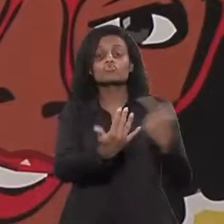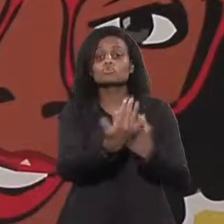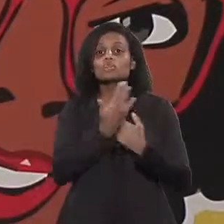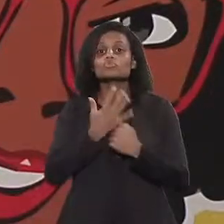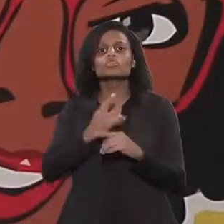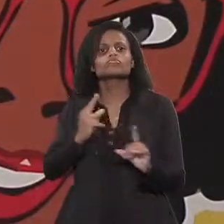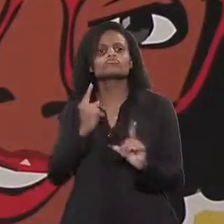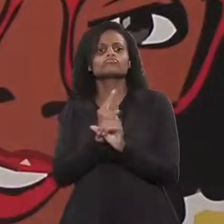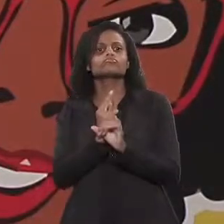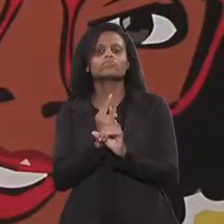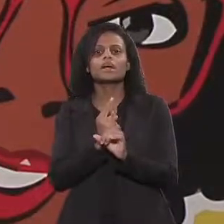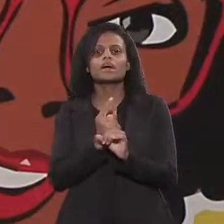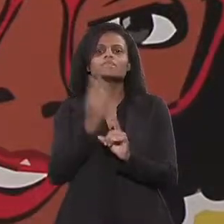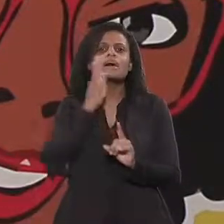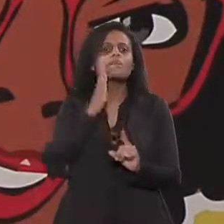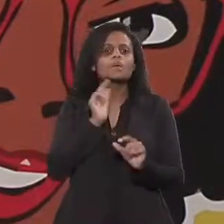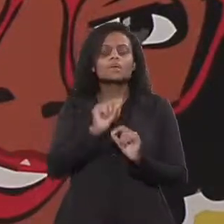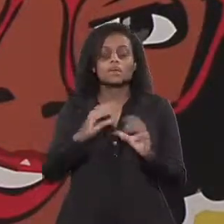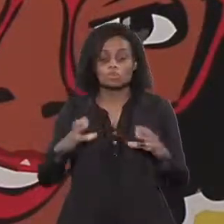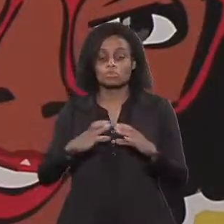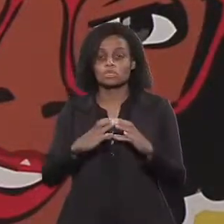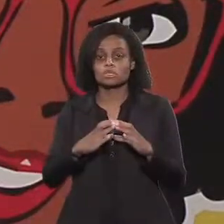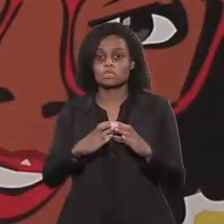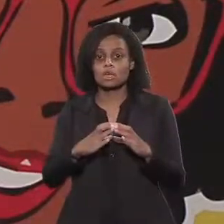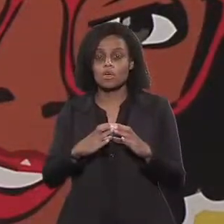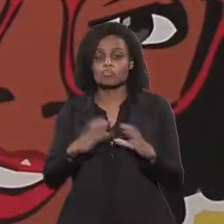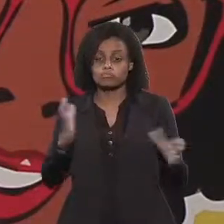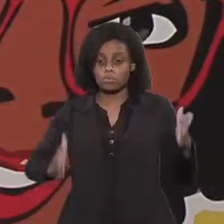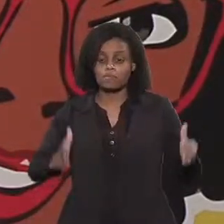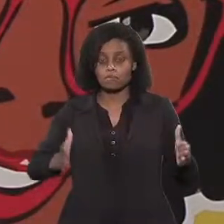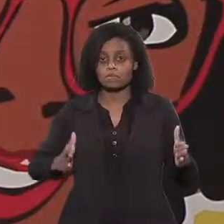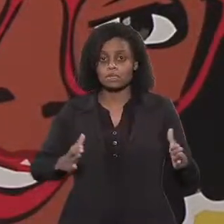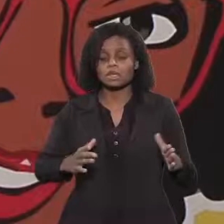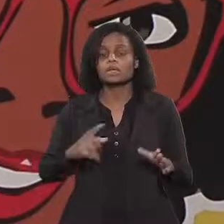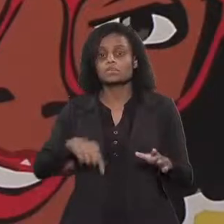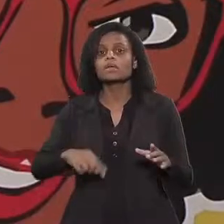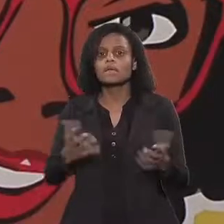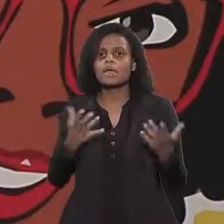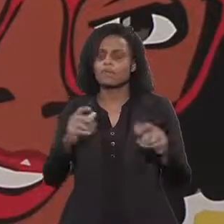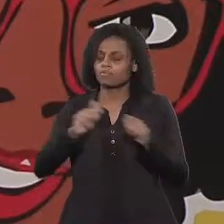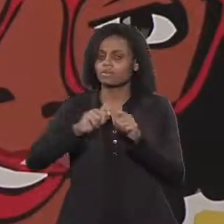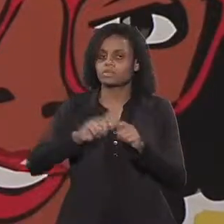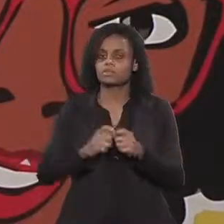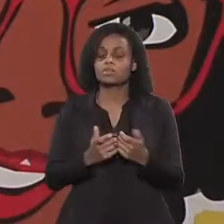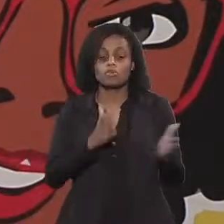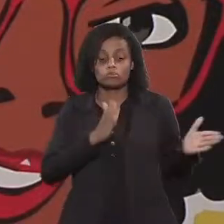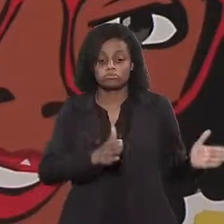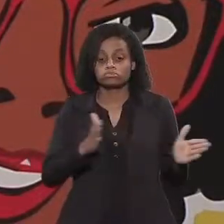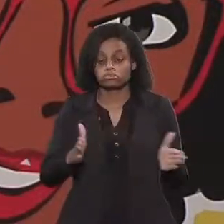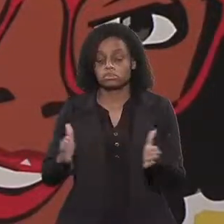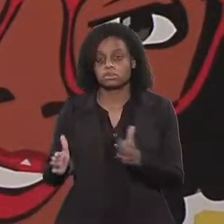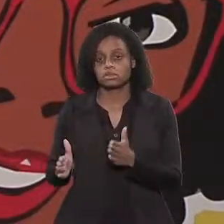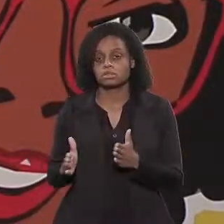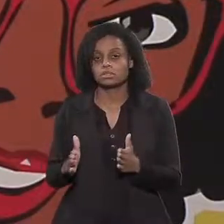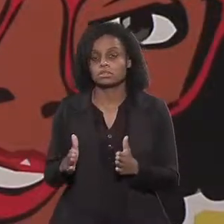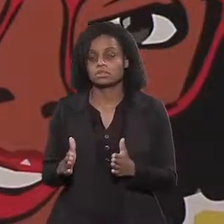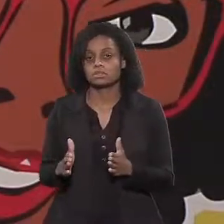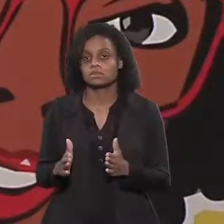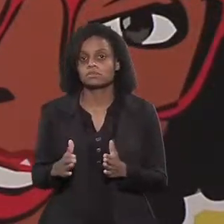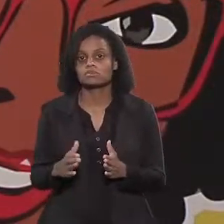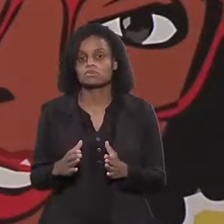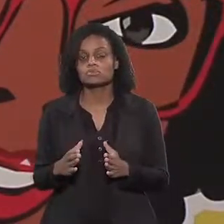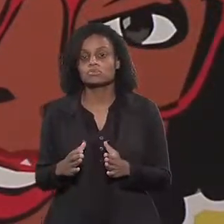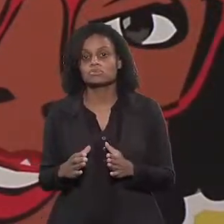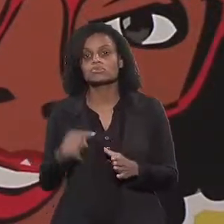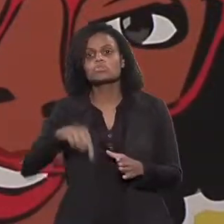construir esse diagnóstico que essa comissão temporária dentro da casa pretende fazer. Então é esse processo de colocar